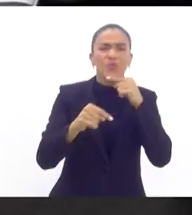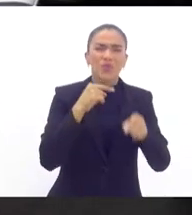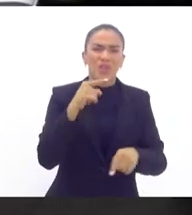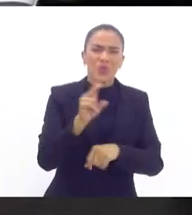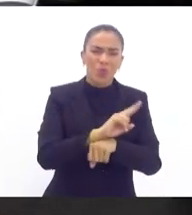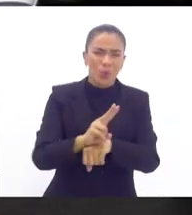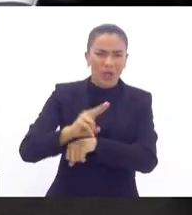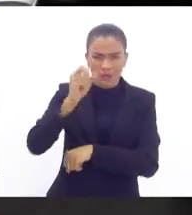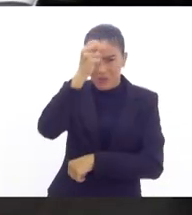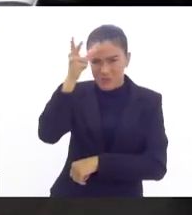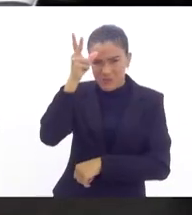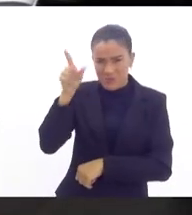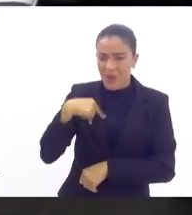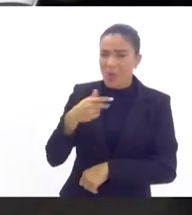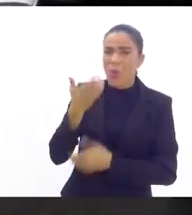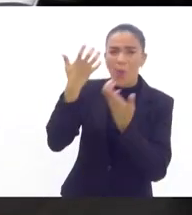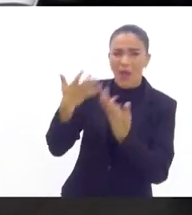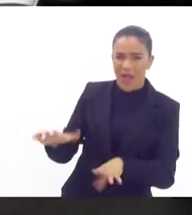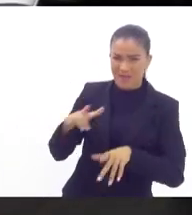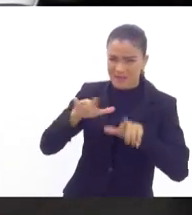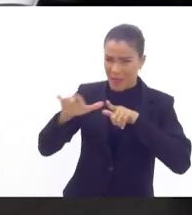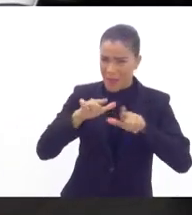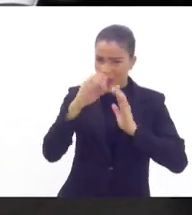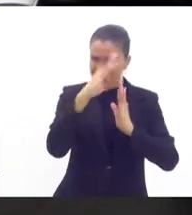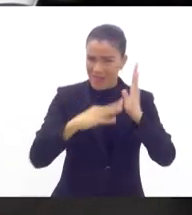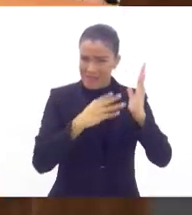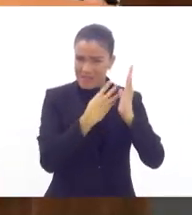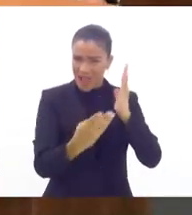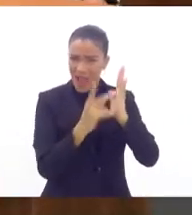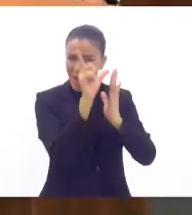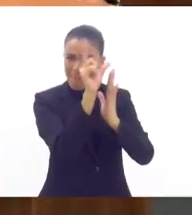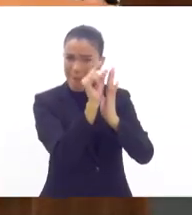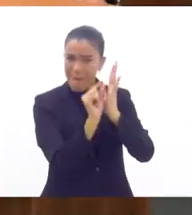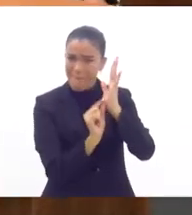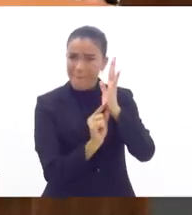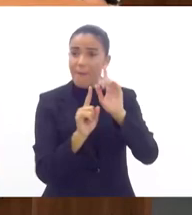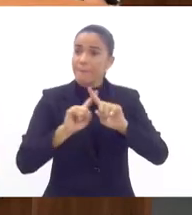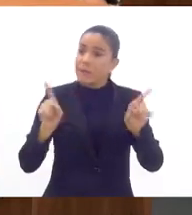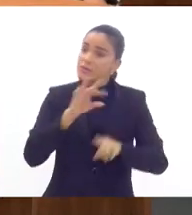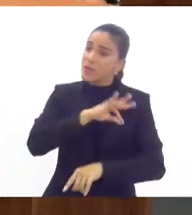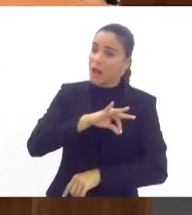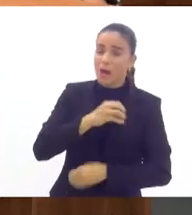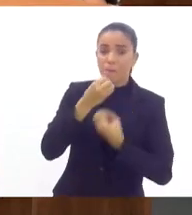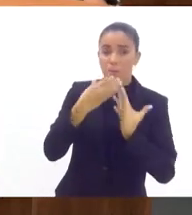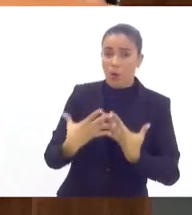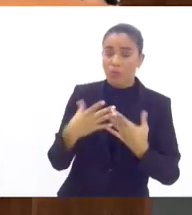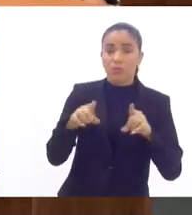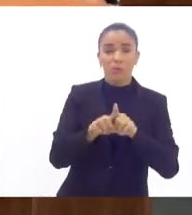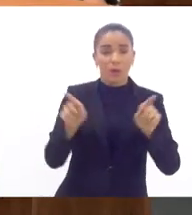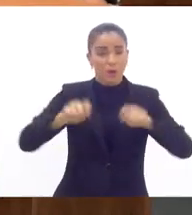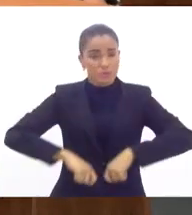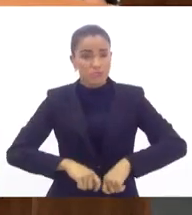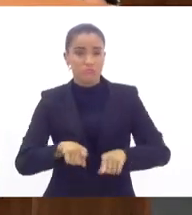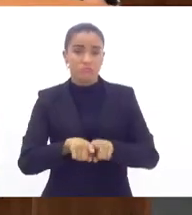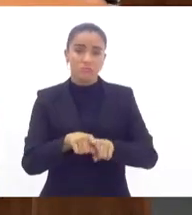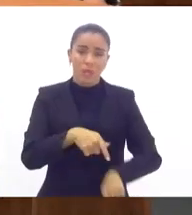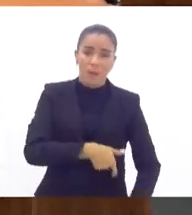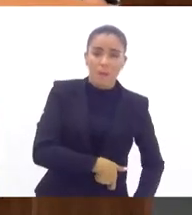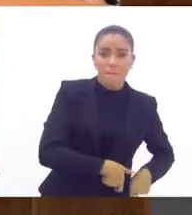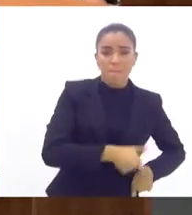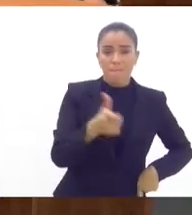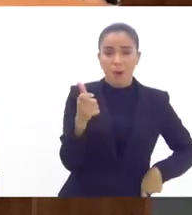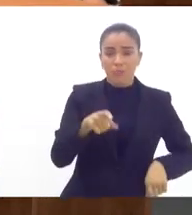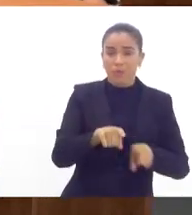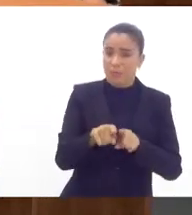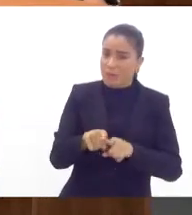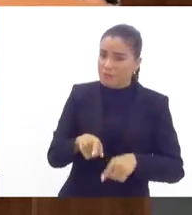algum guarda municipal se nega a trabalhar na escala que for desde que ele receba bem que ele tenha condições que ele tem armamento que ele tem a capacidade